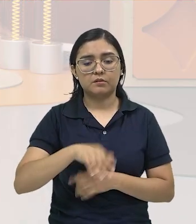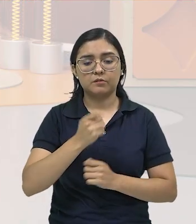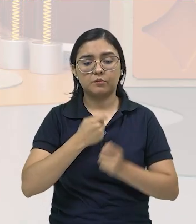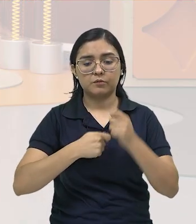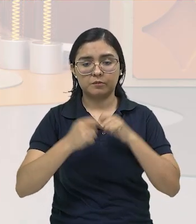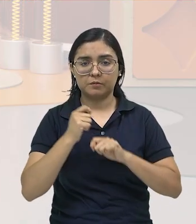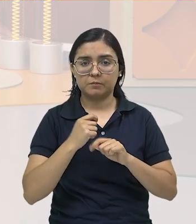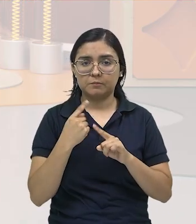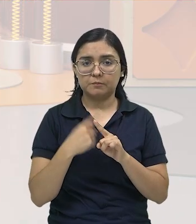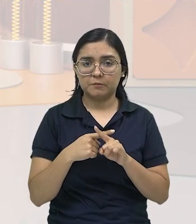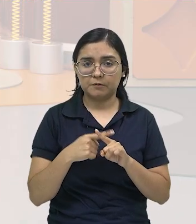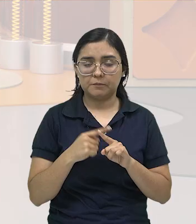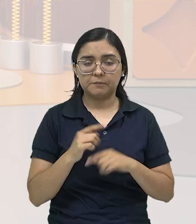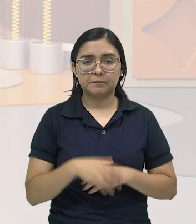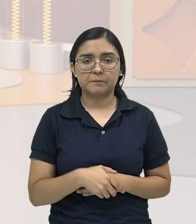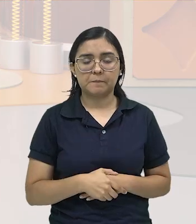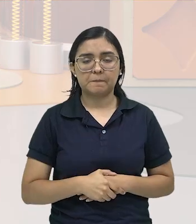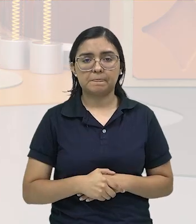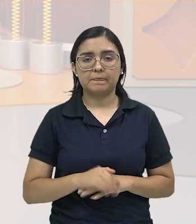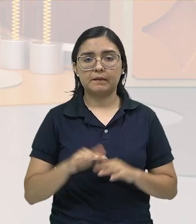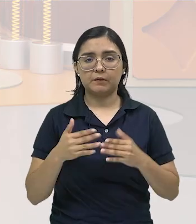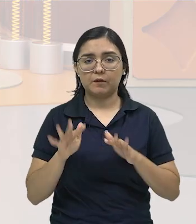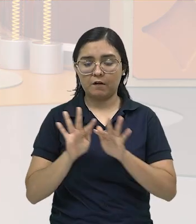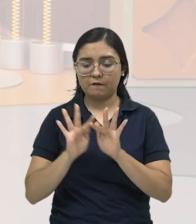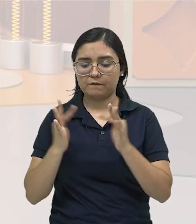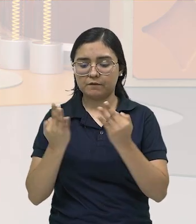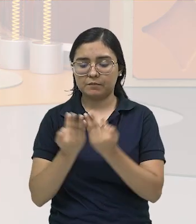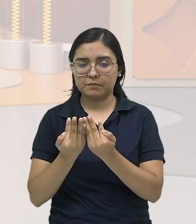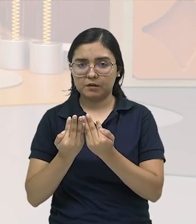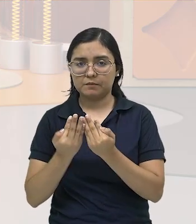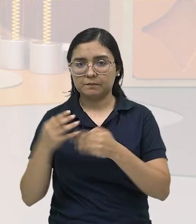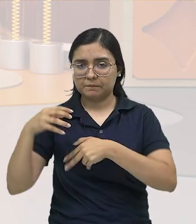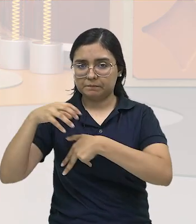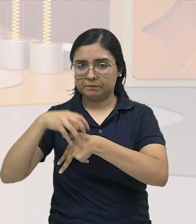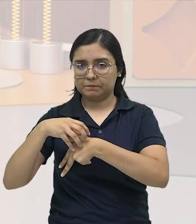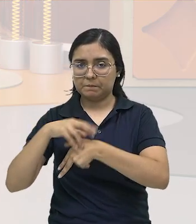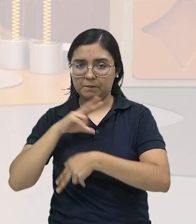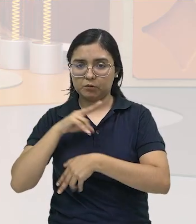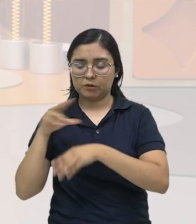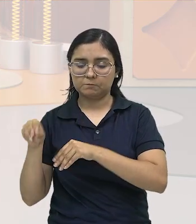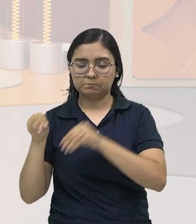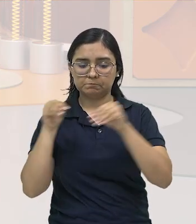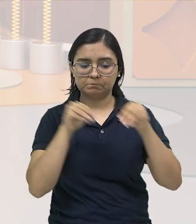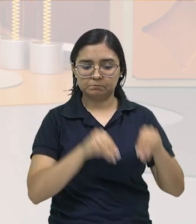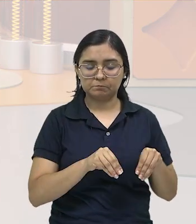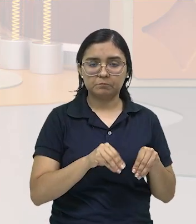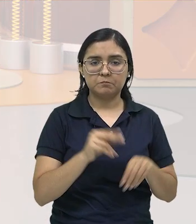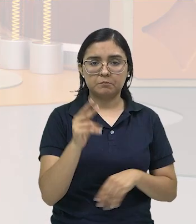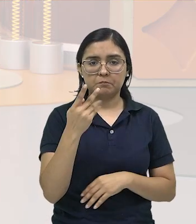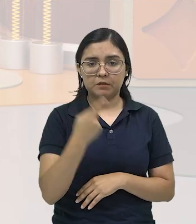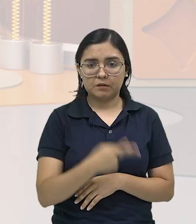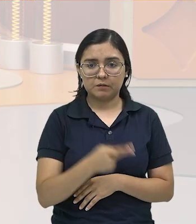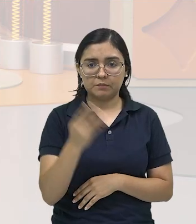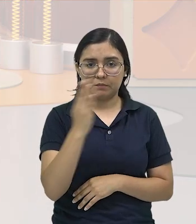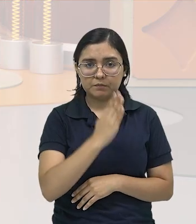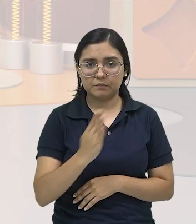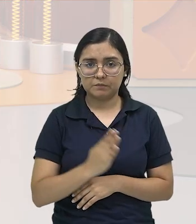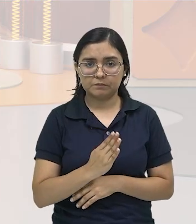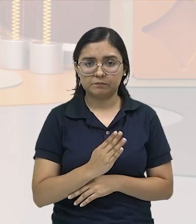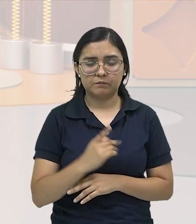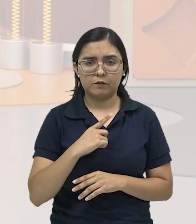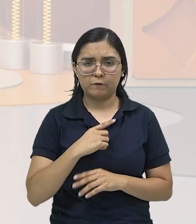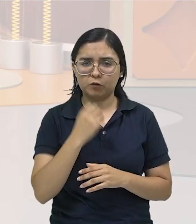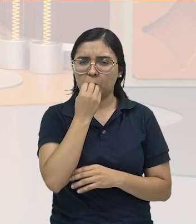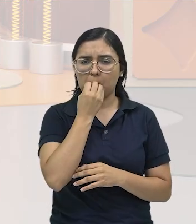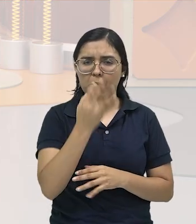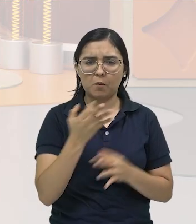tem que pensar da seguinte forma. Quando a família real portuguesa migrou para o Brasil desde 1808, nem tudo foram flores,